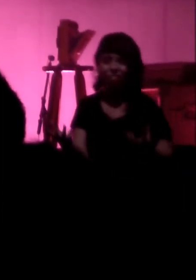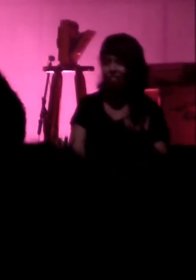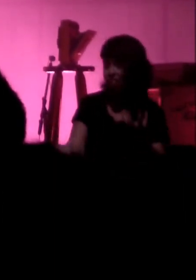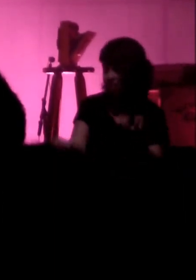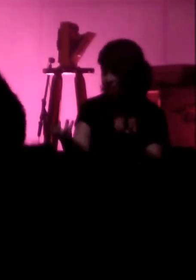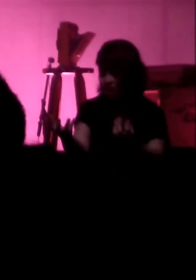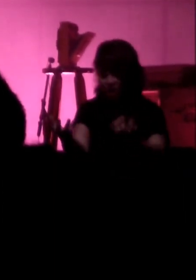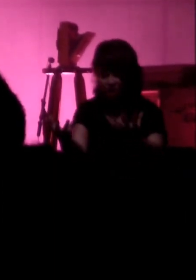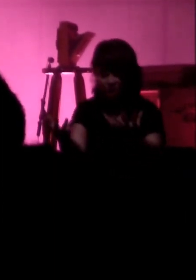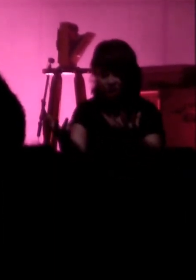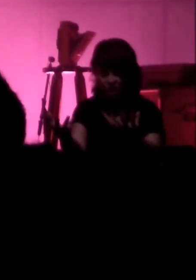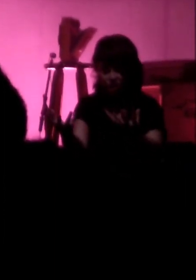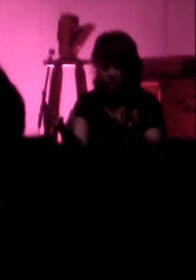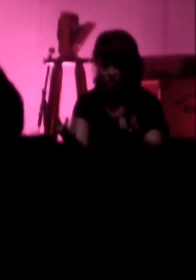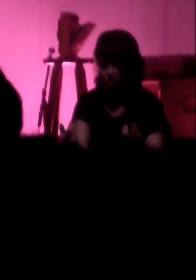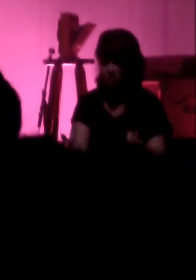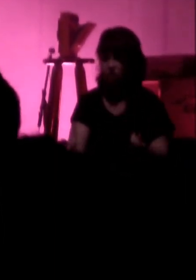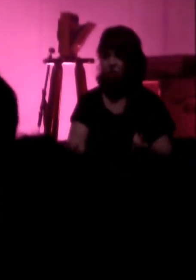mas que não